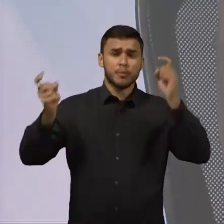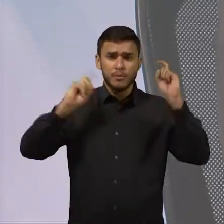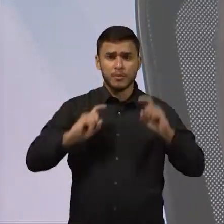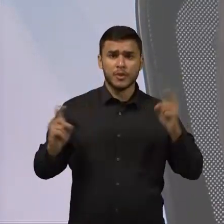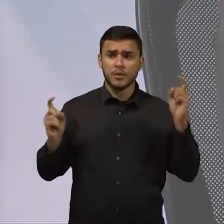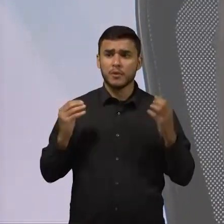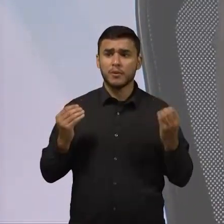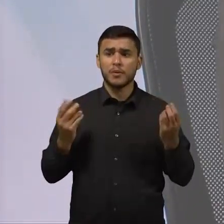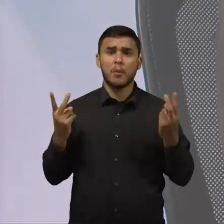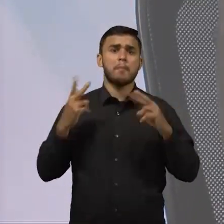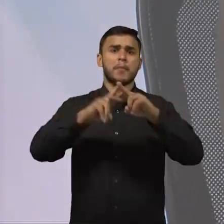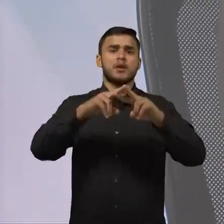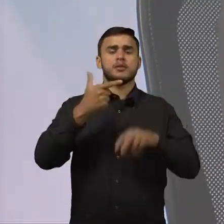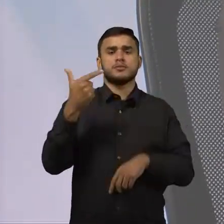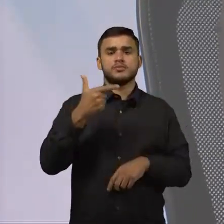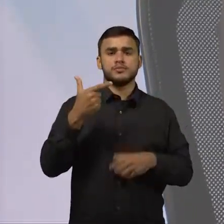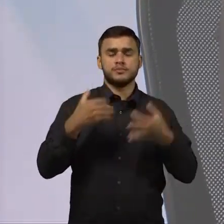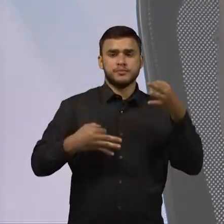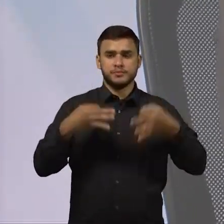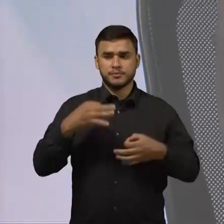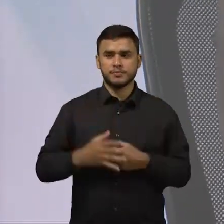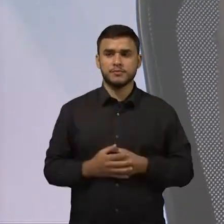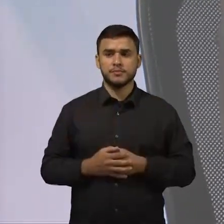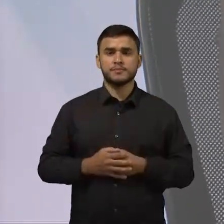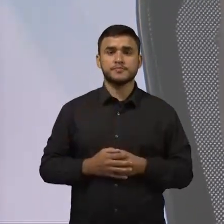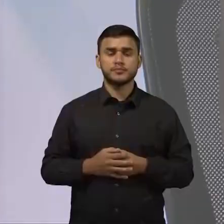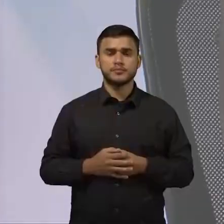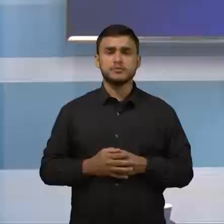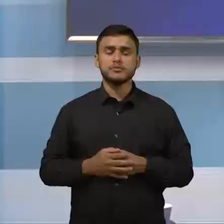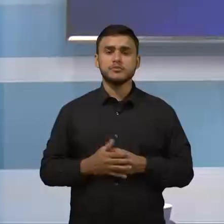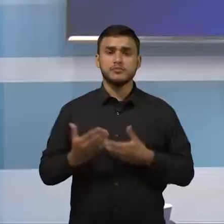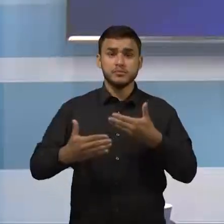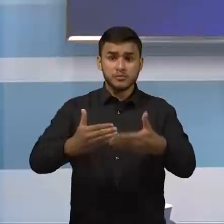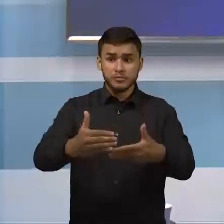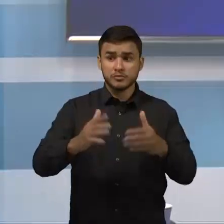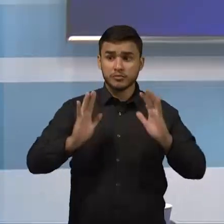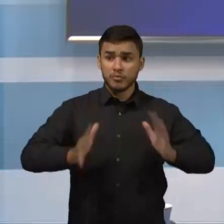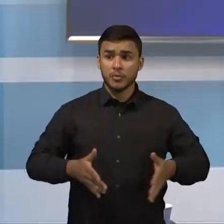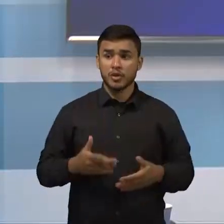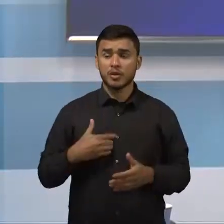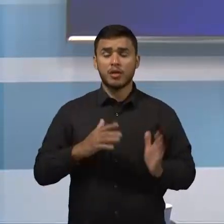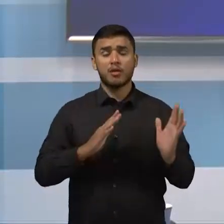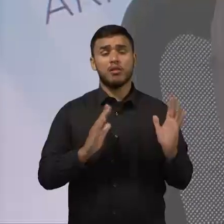possa prender a partir de segunda instância. Porque quando espera o trânsito em julgado, dá